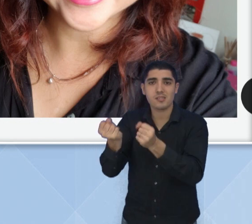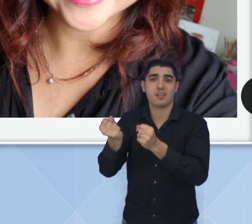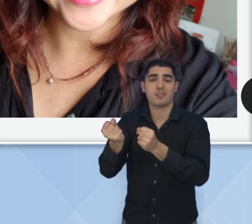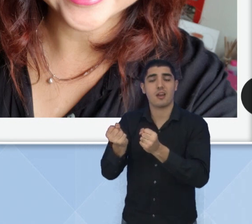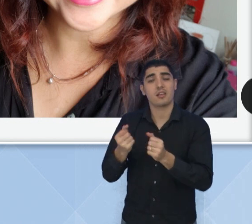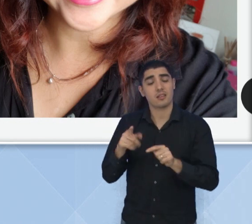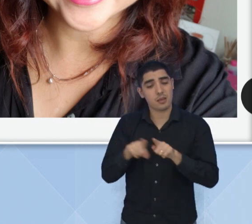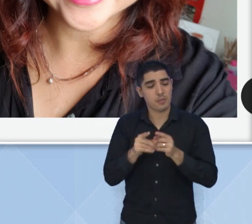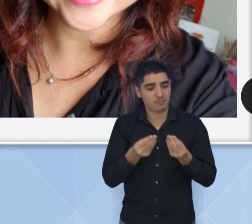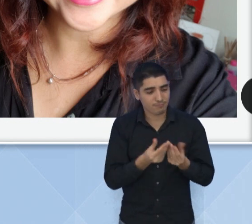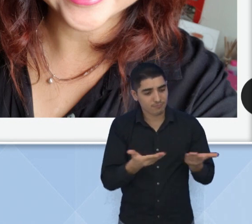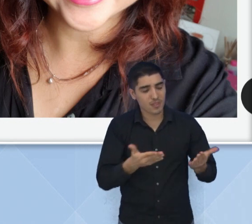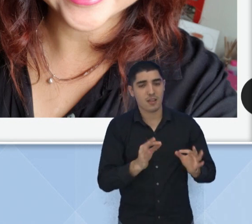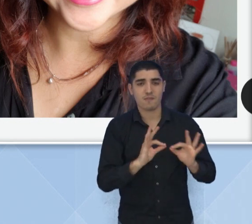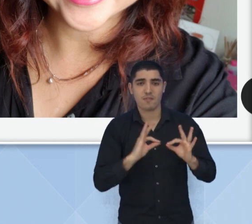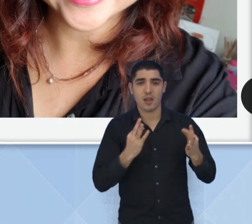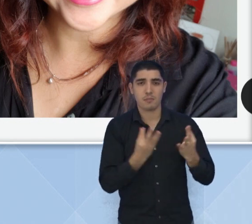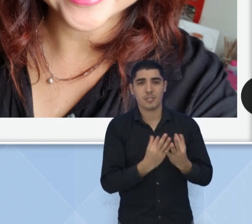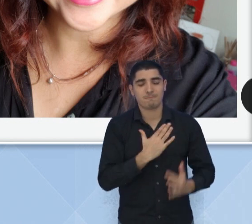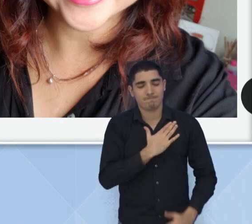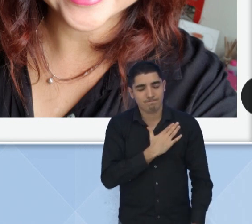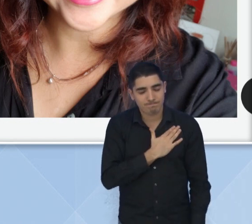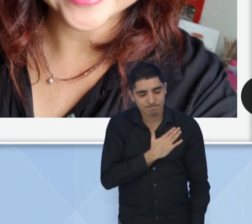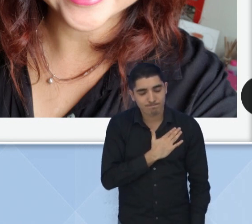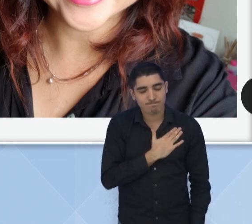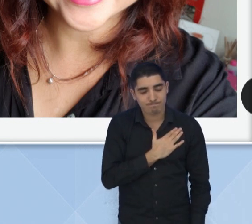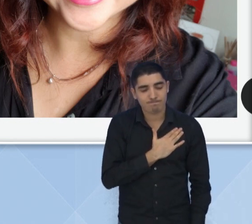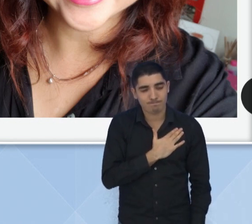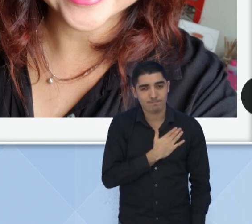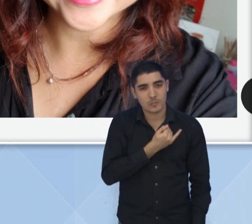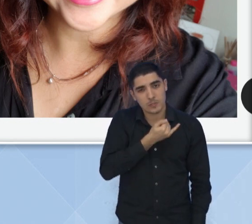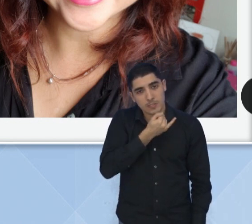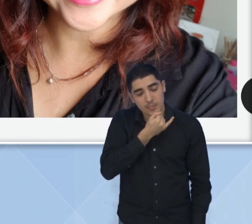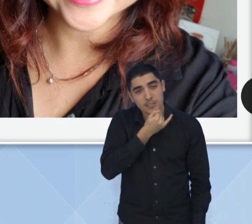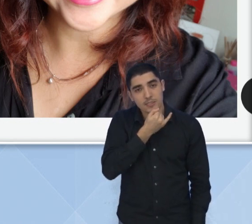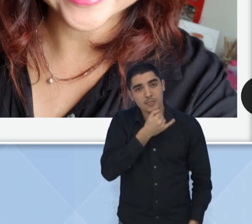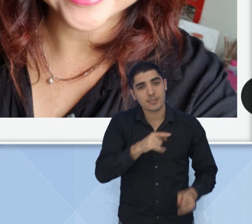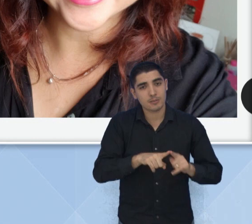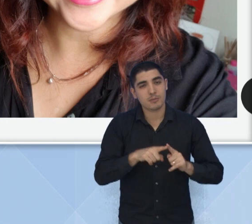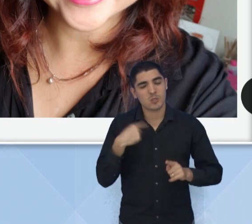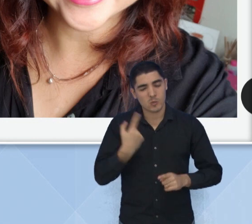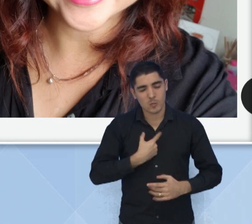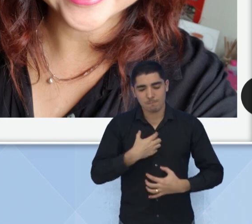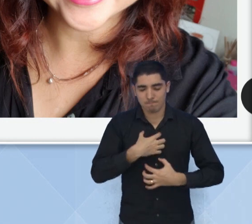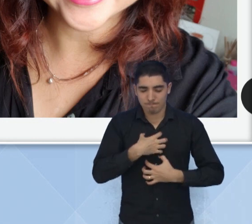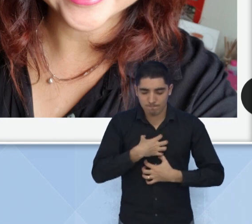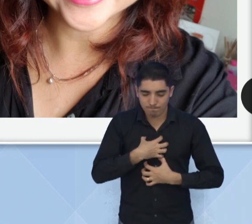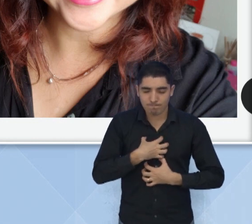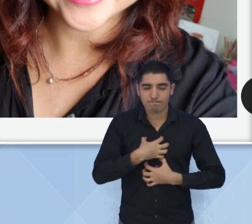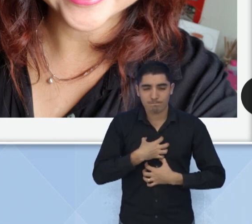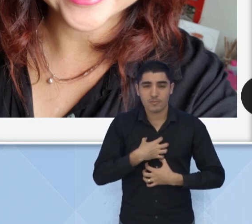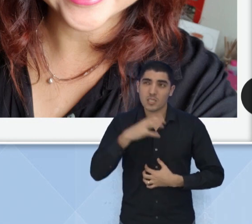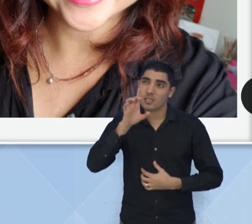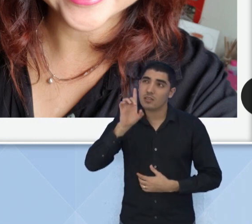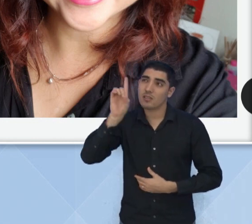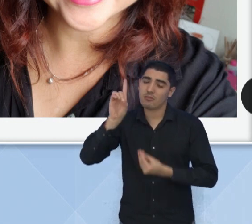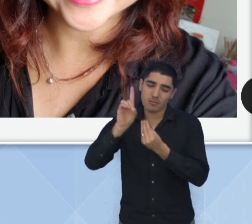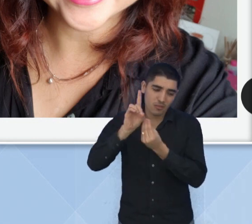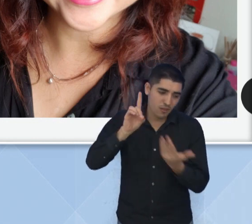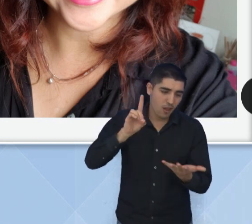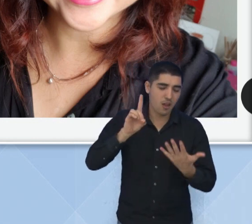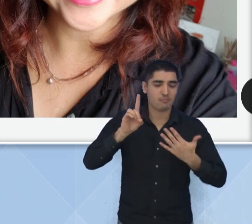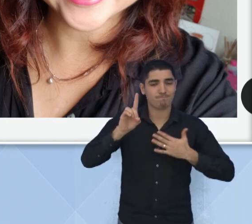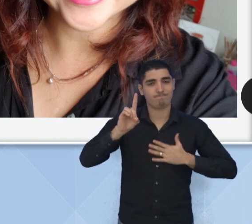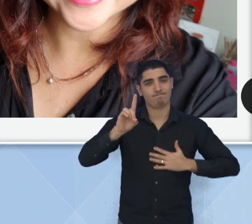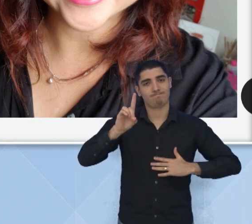família, o nosso voto de sentimentos e dores e que Deus conforte o coração de